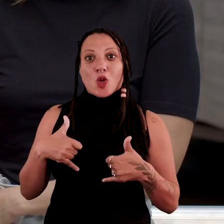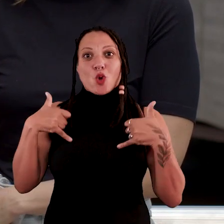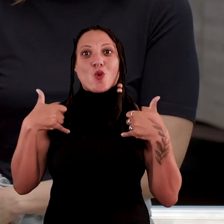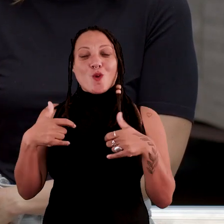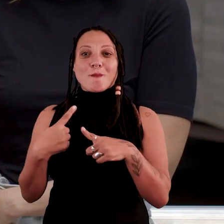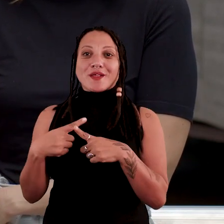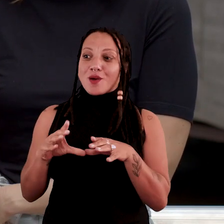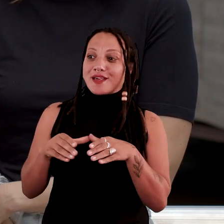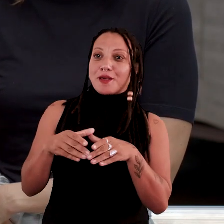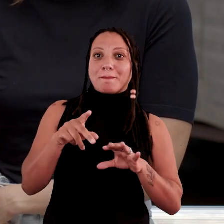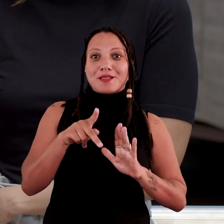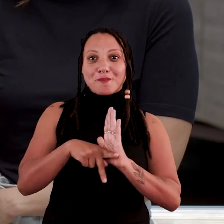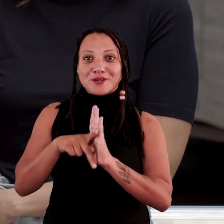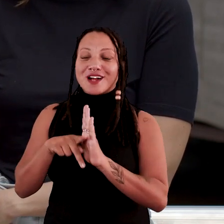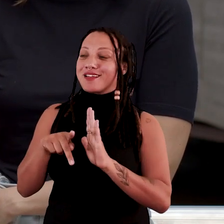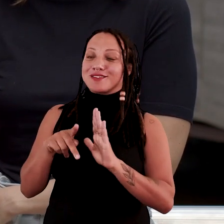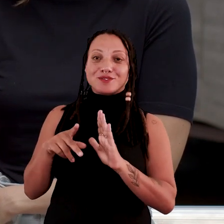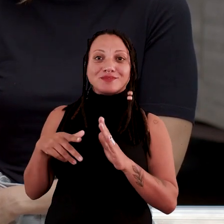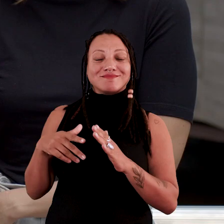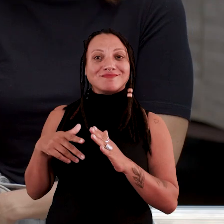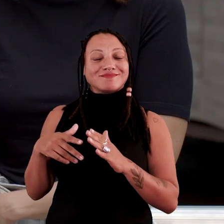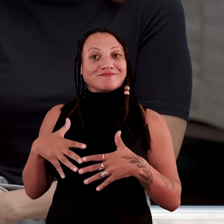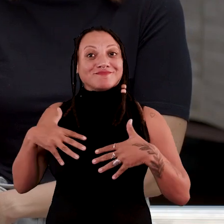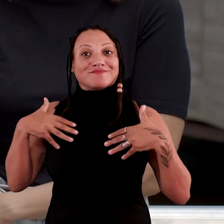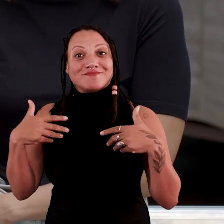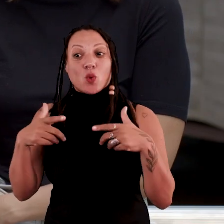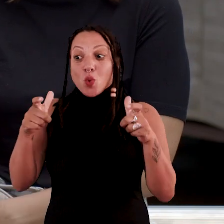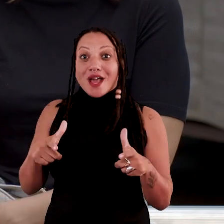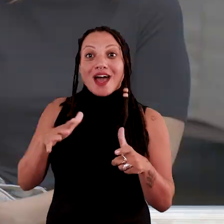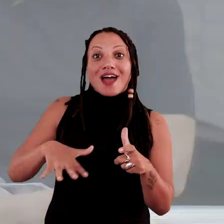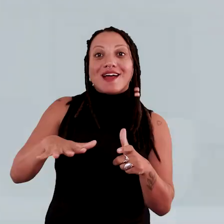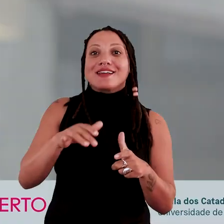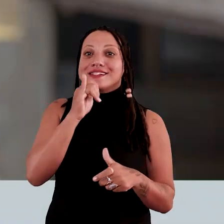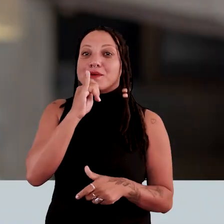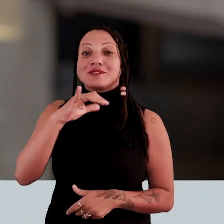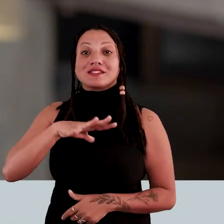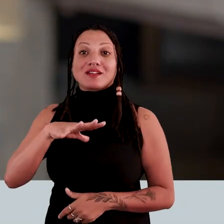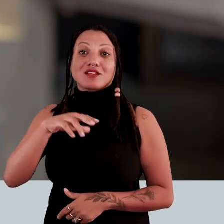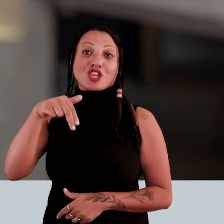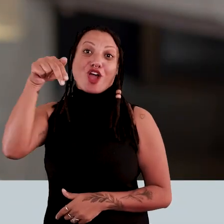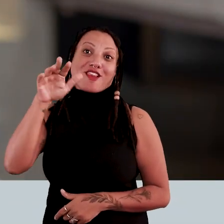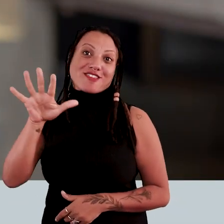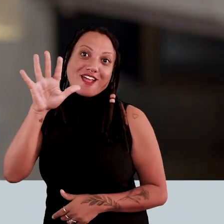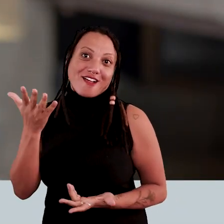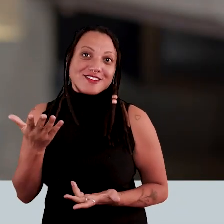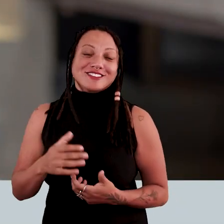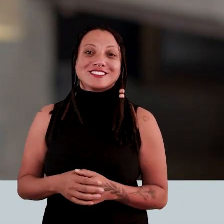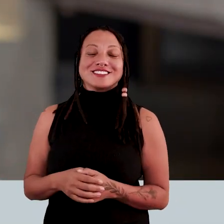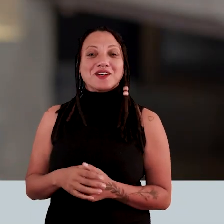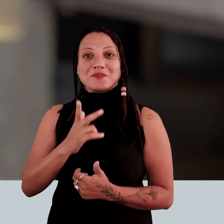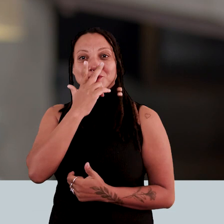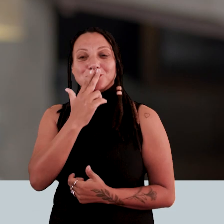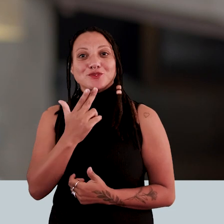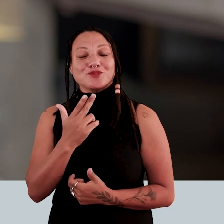representativo, assim. Para a gente foi gratificante também poder participar da exposição e do prêmio. Bom, meu nome é Bruna, eu sou formada pela